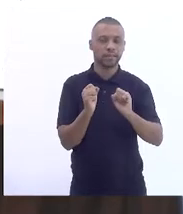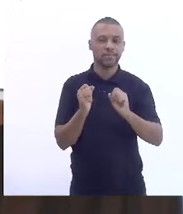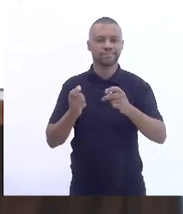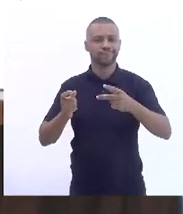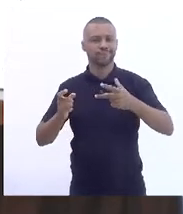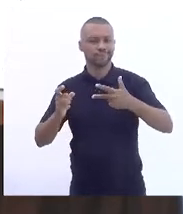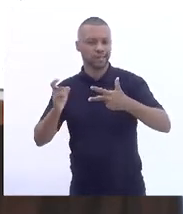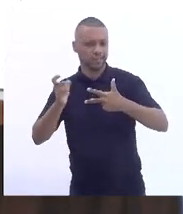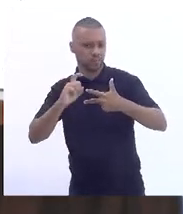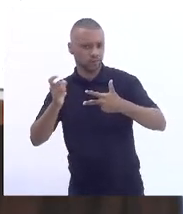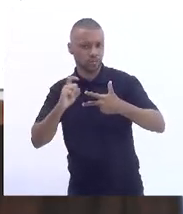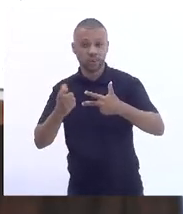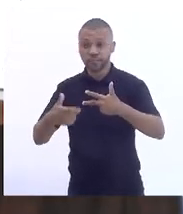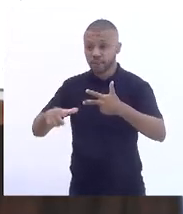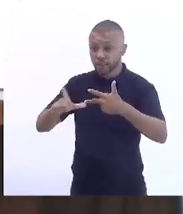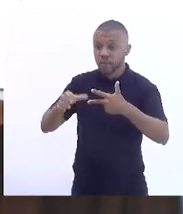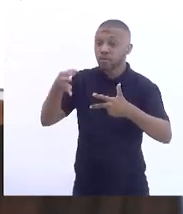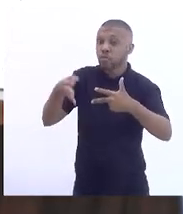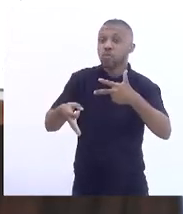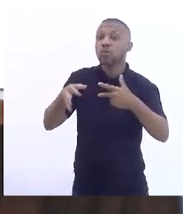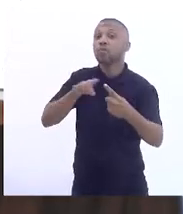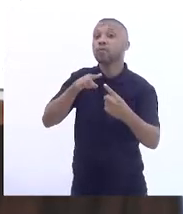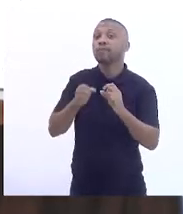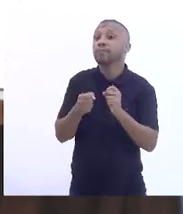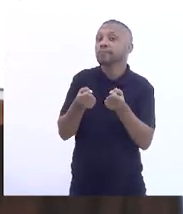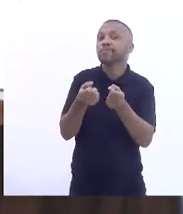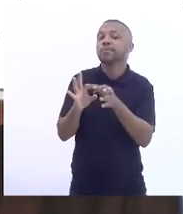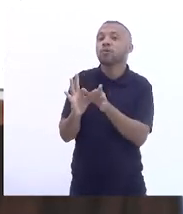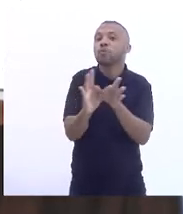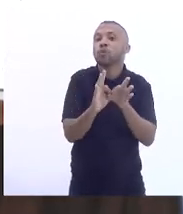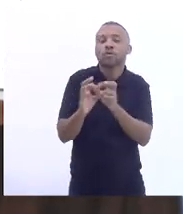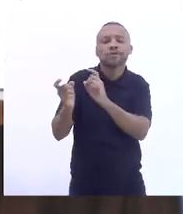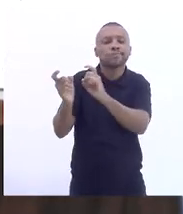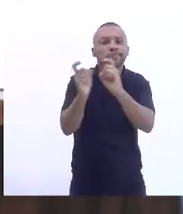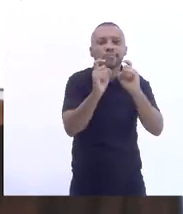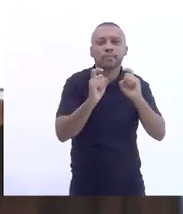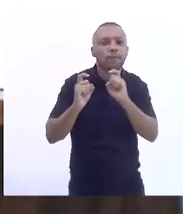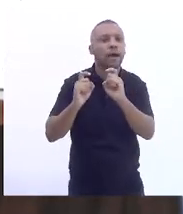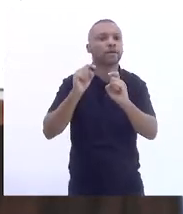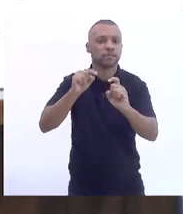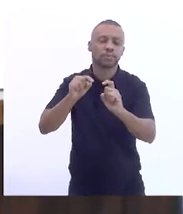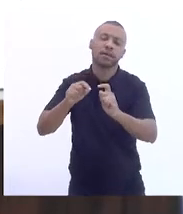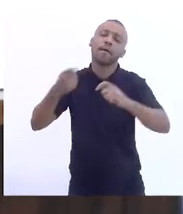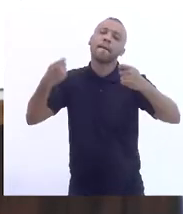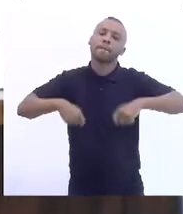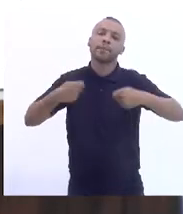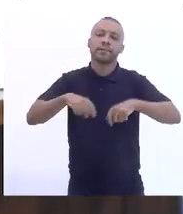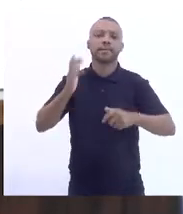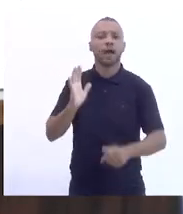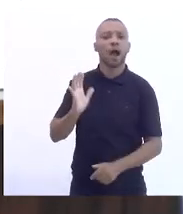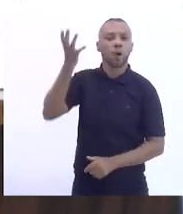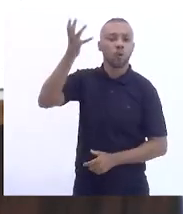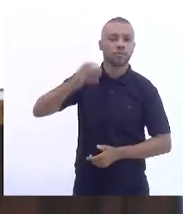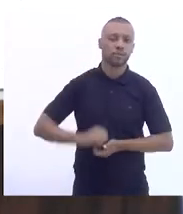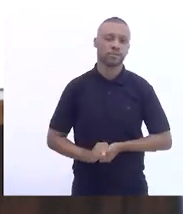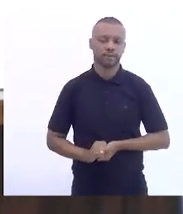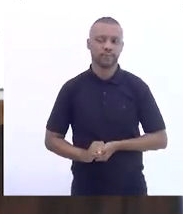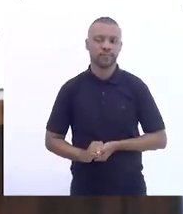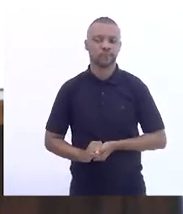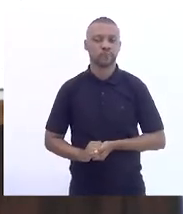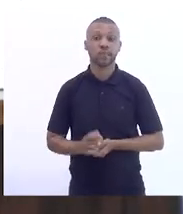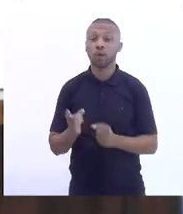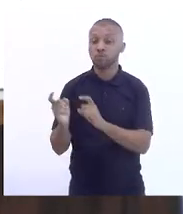poderes para garantir uma conjunção de um debate que precisa acontecer um debate que